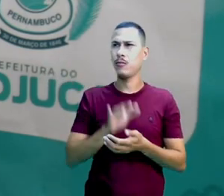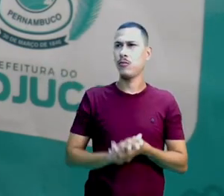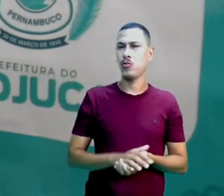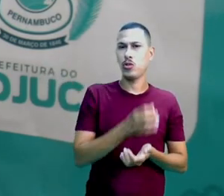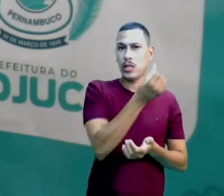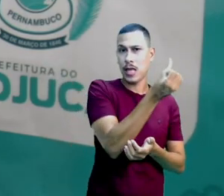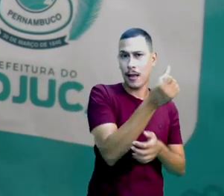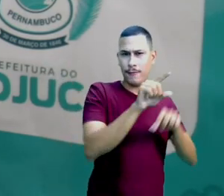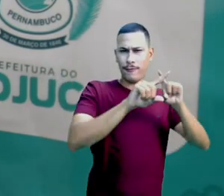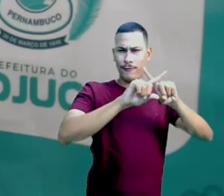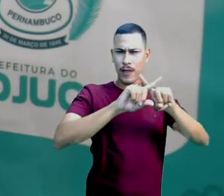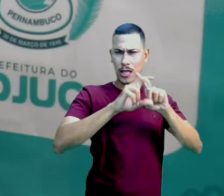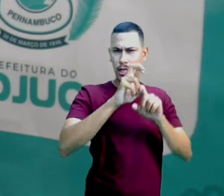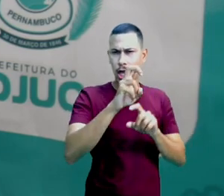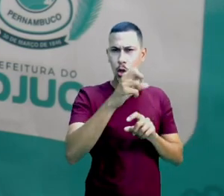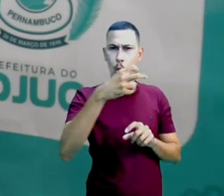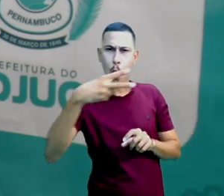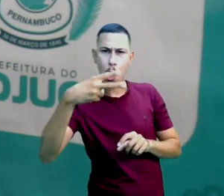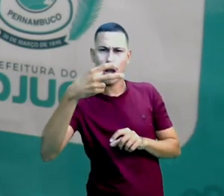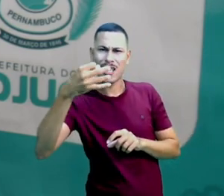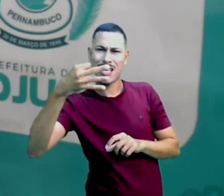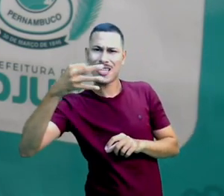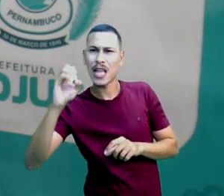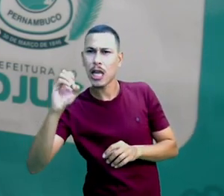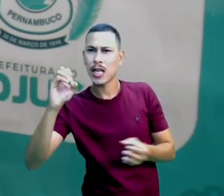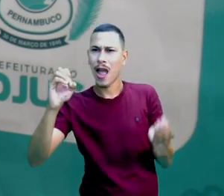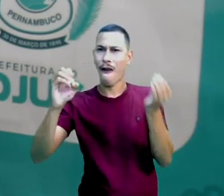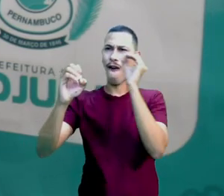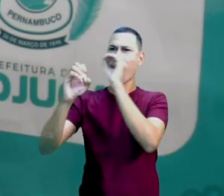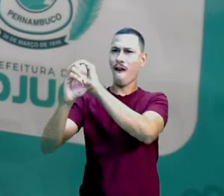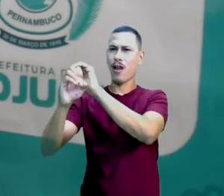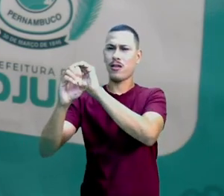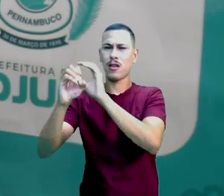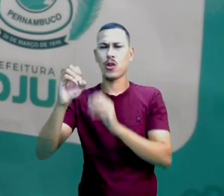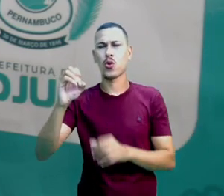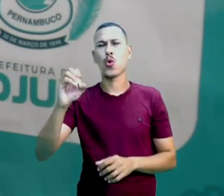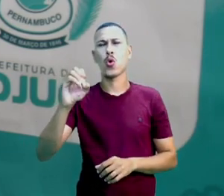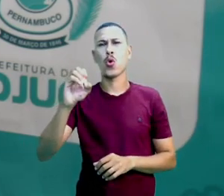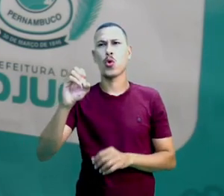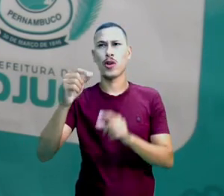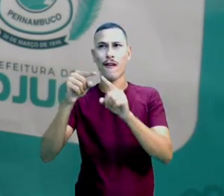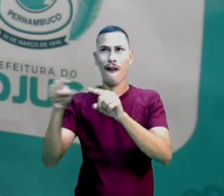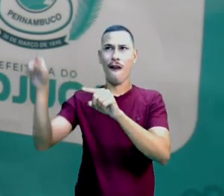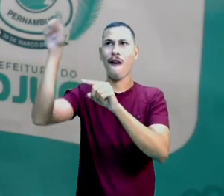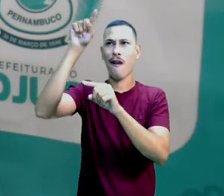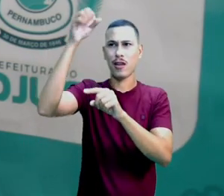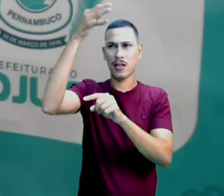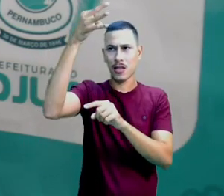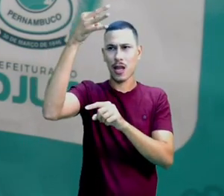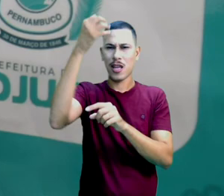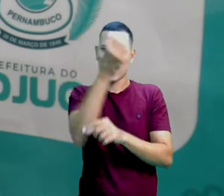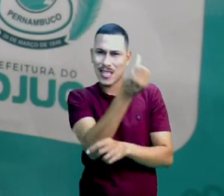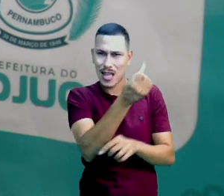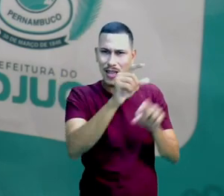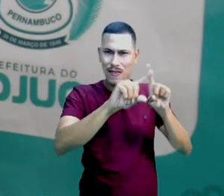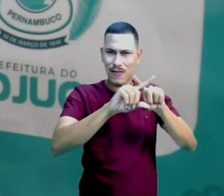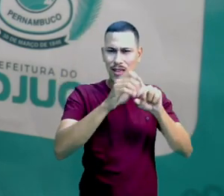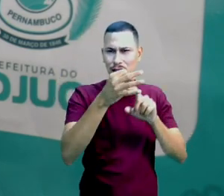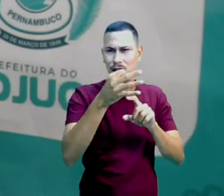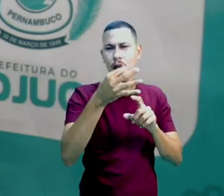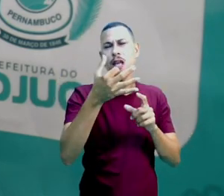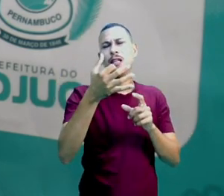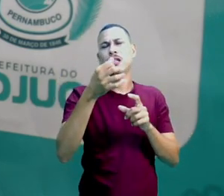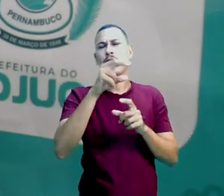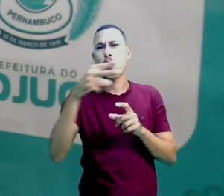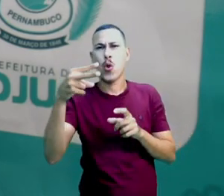30. Coloca o zero, sobe 3. 3 vezes, 6 vezes 2 é 12. Com